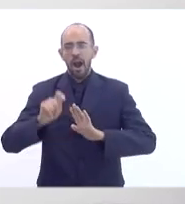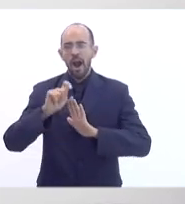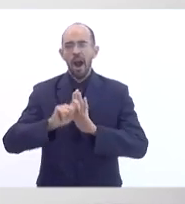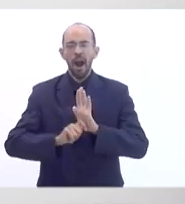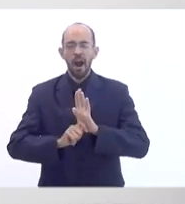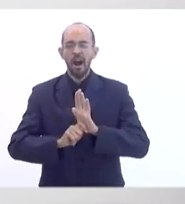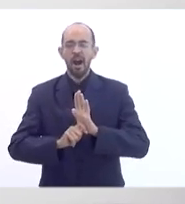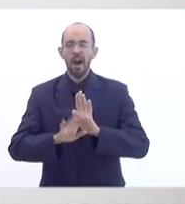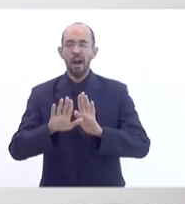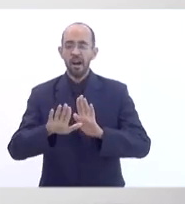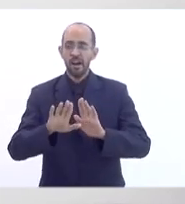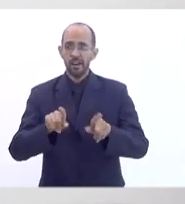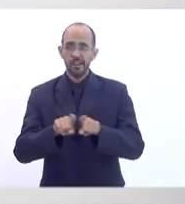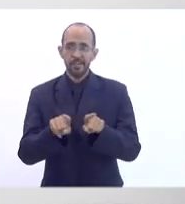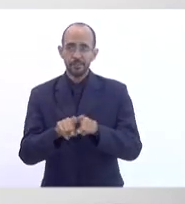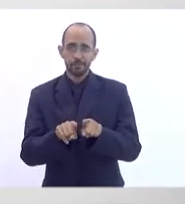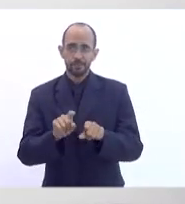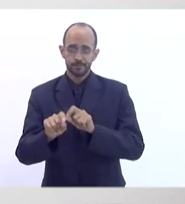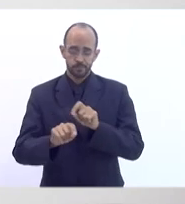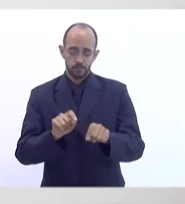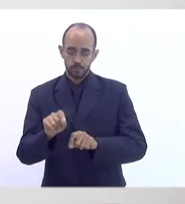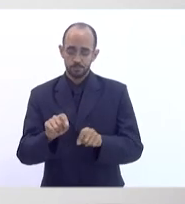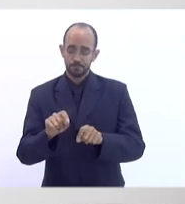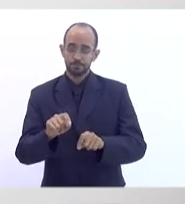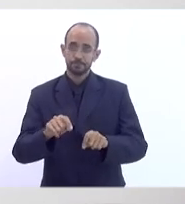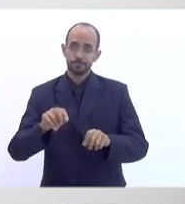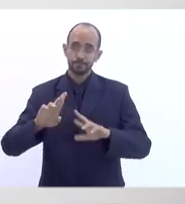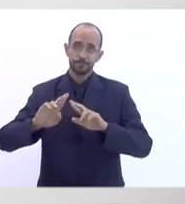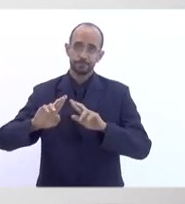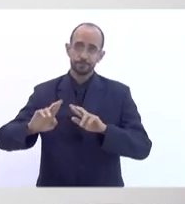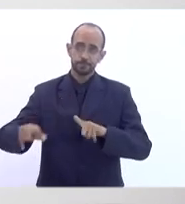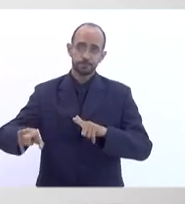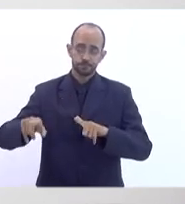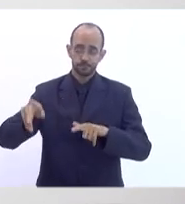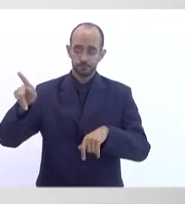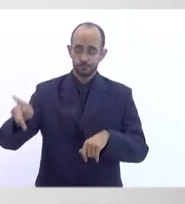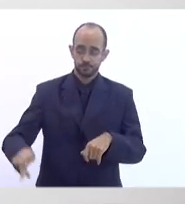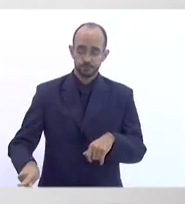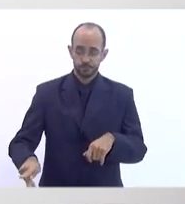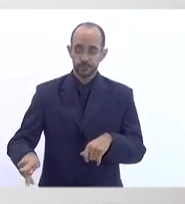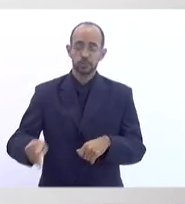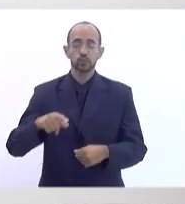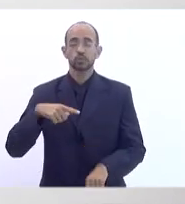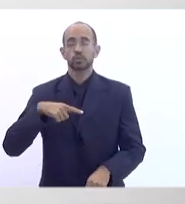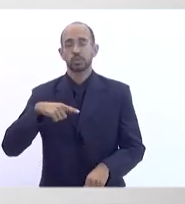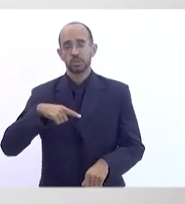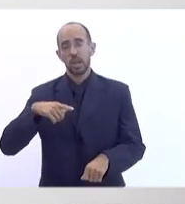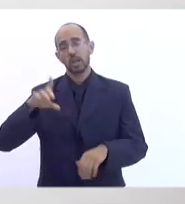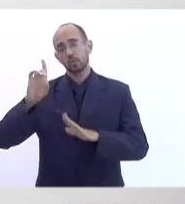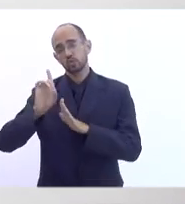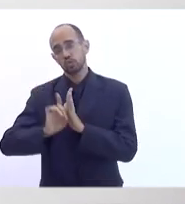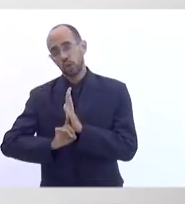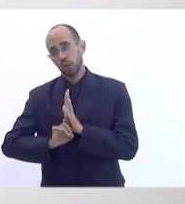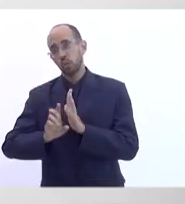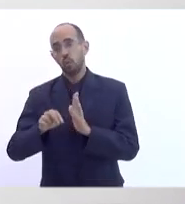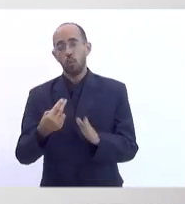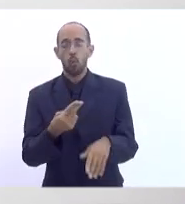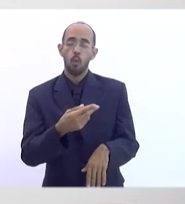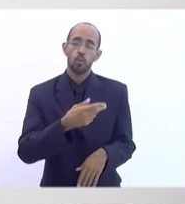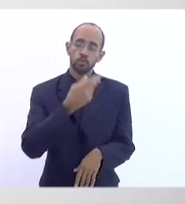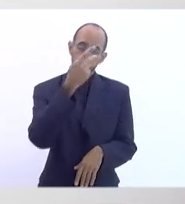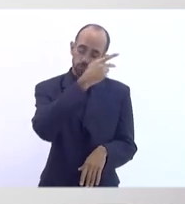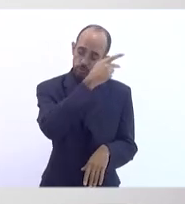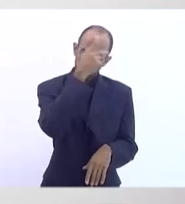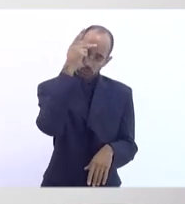mas também deixar claro que existe uma diferença entre as pessoas que teriam esse direito e as